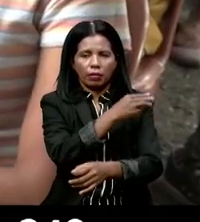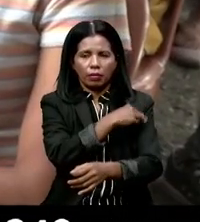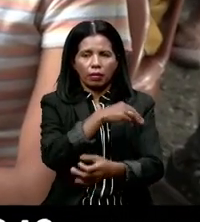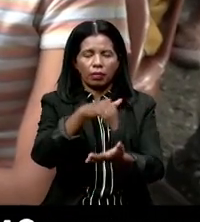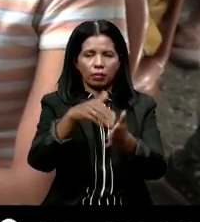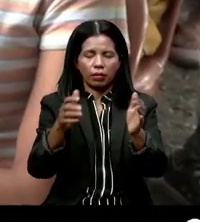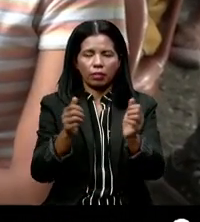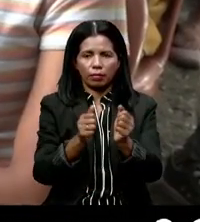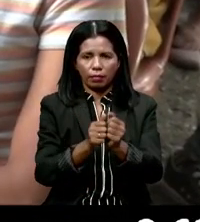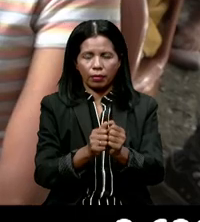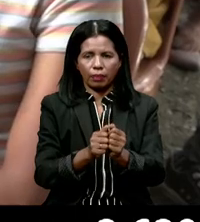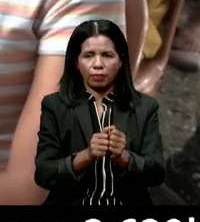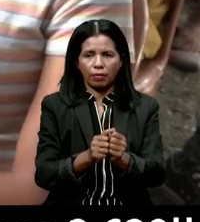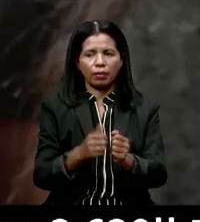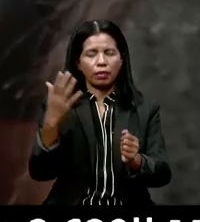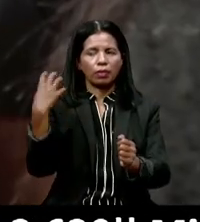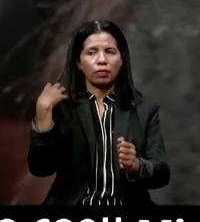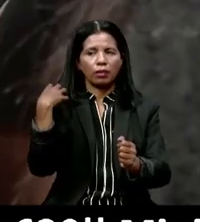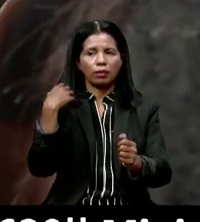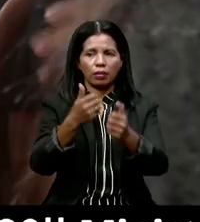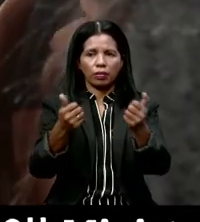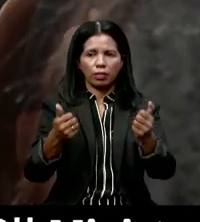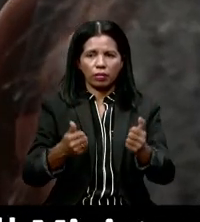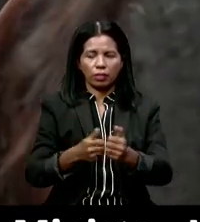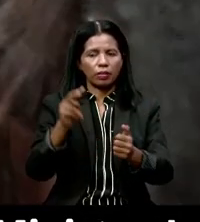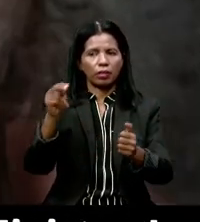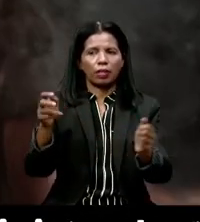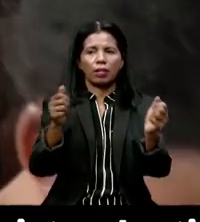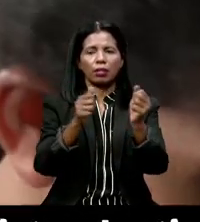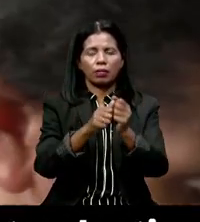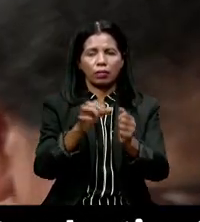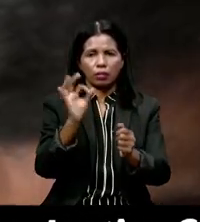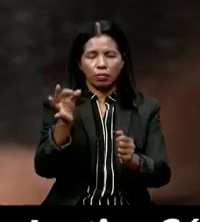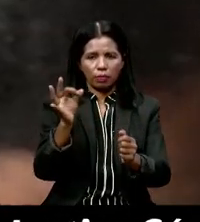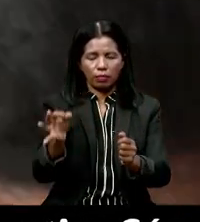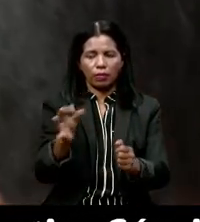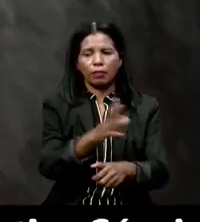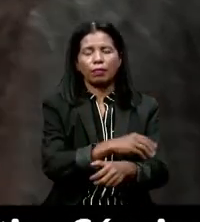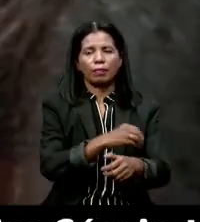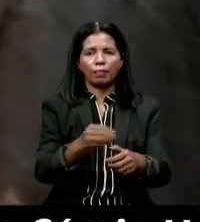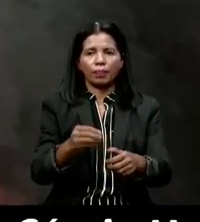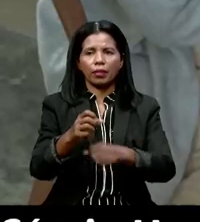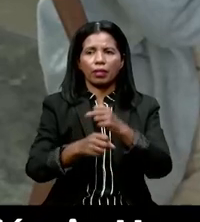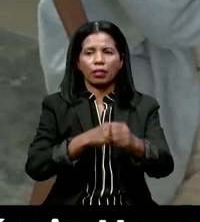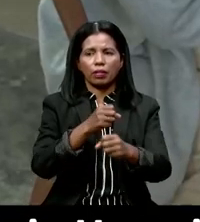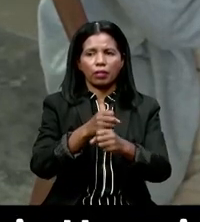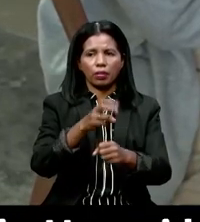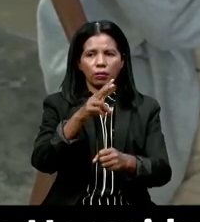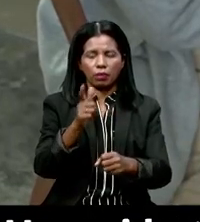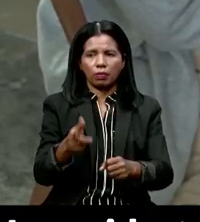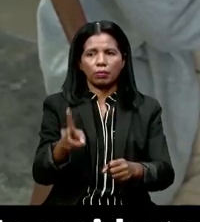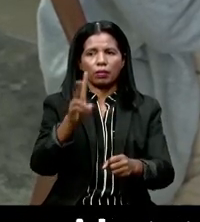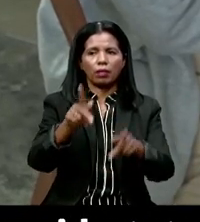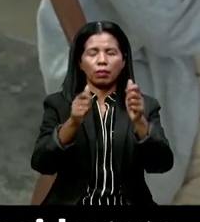ne beativo tu informação e edifício Associação Nian a mutu se anulo no tu etaros e atinan rihun rua rune sin rua e